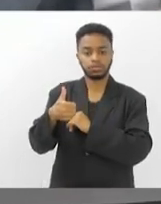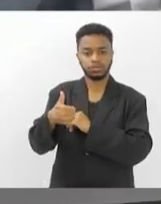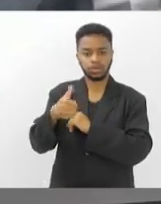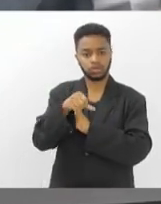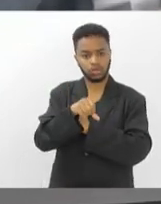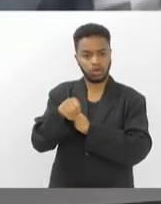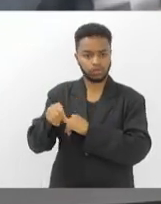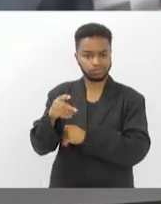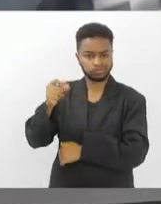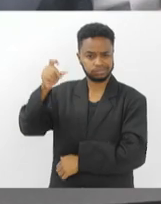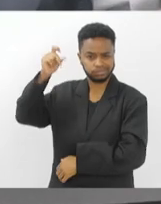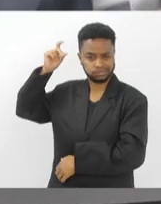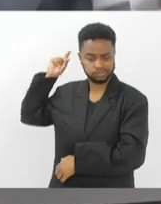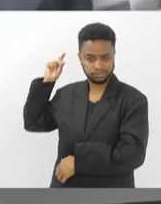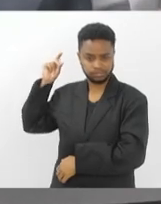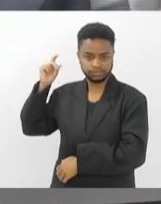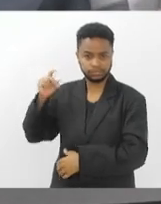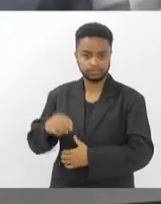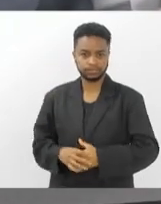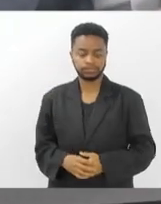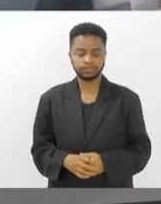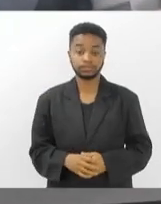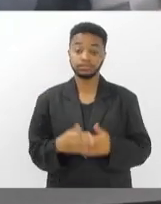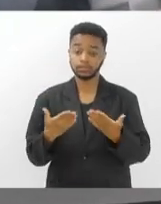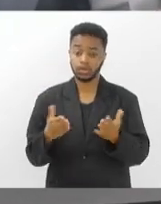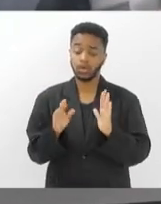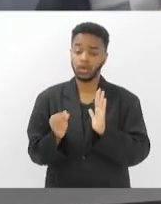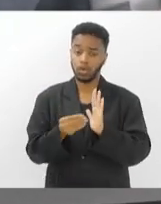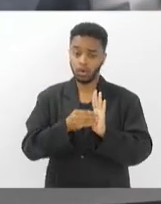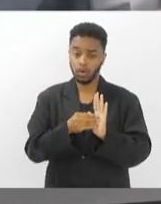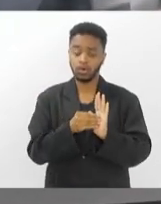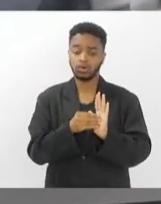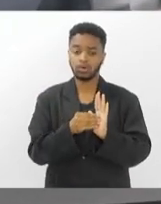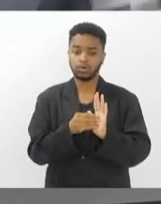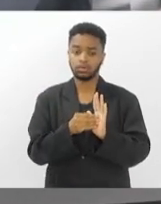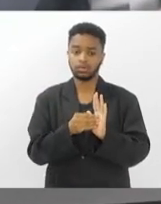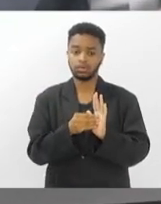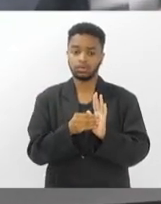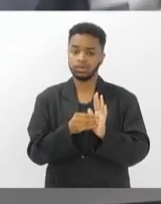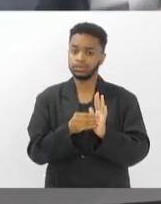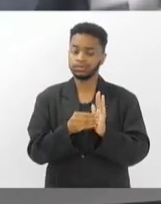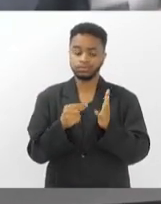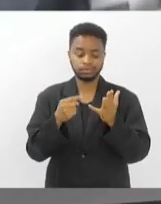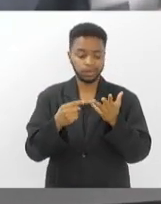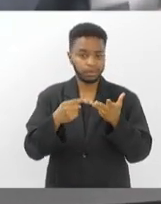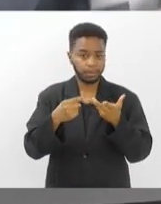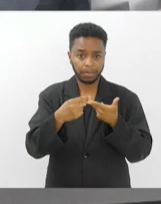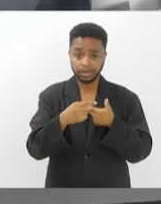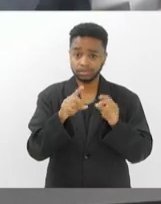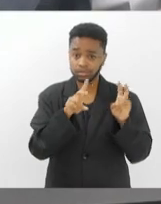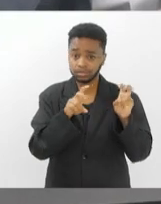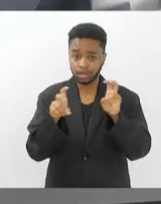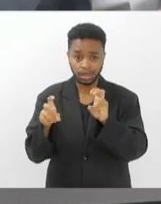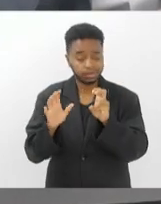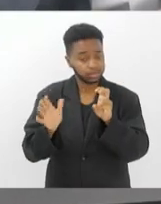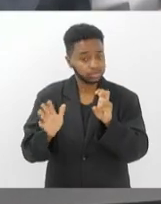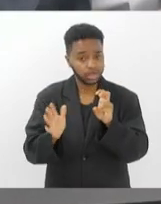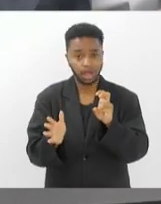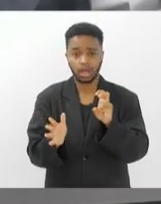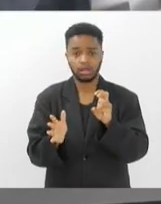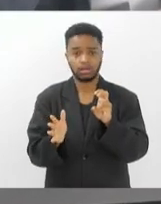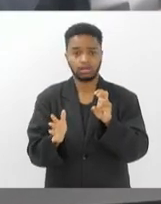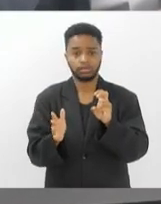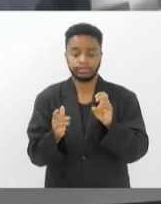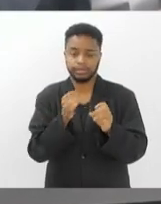de 99, lá atrás, incluíram todas essas questões como